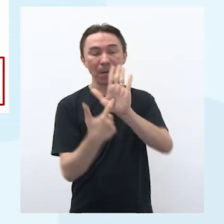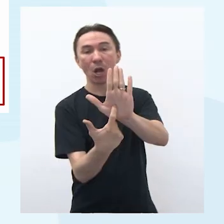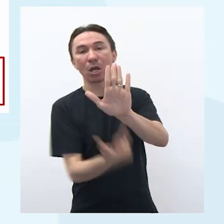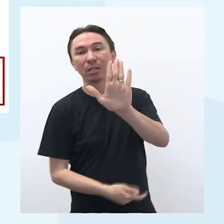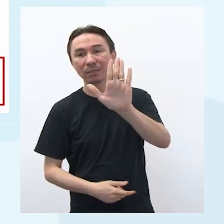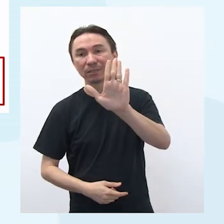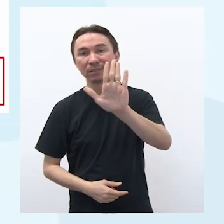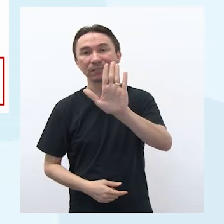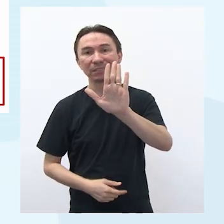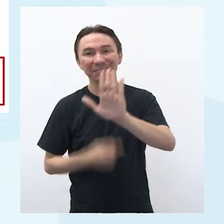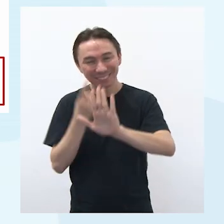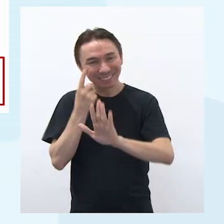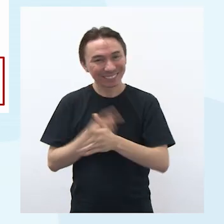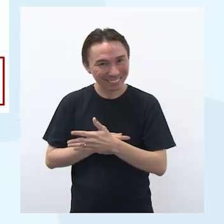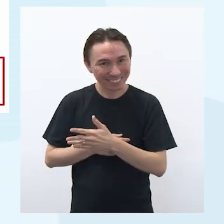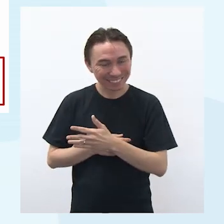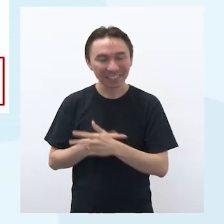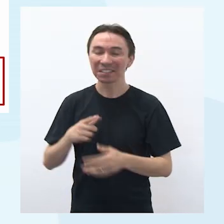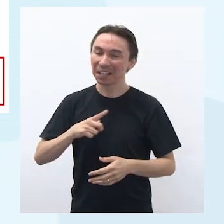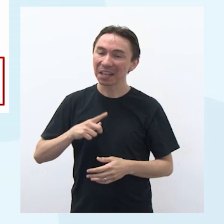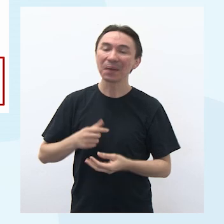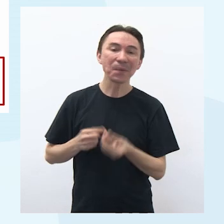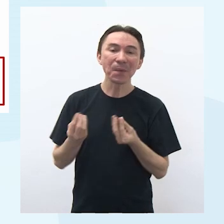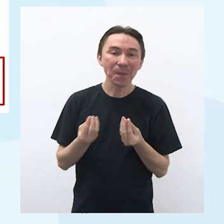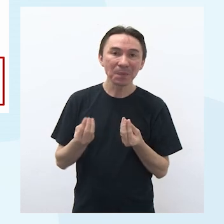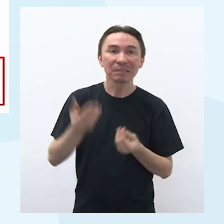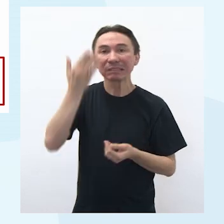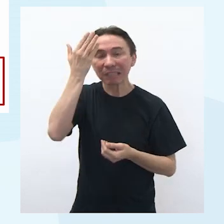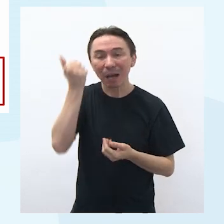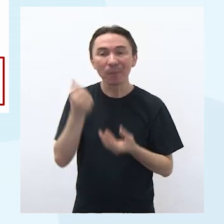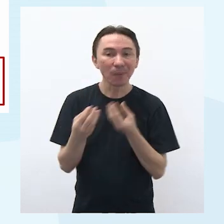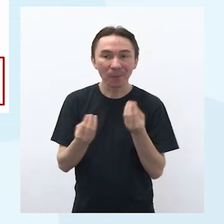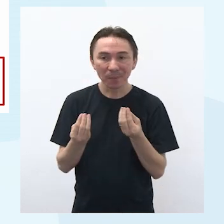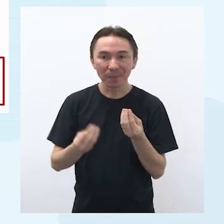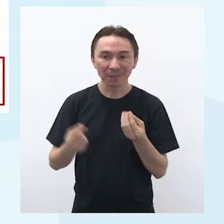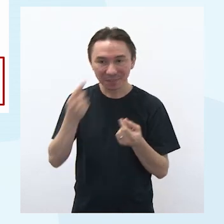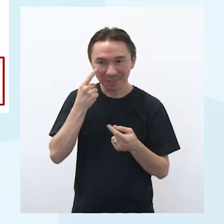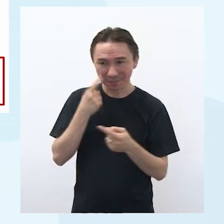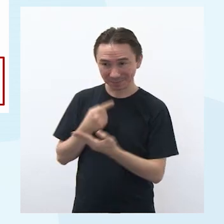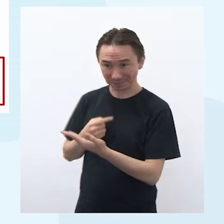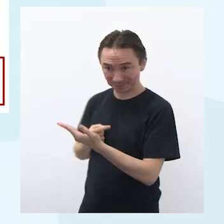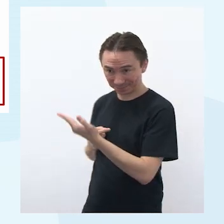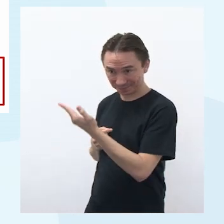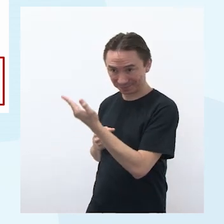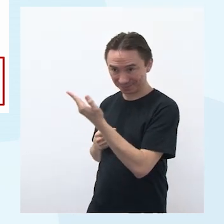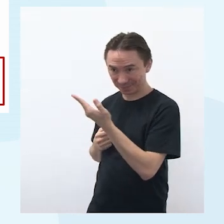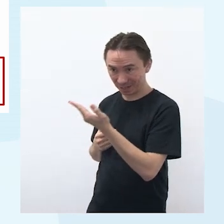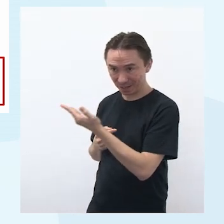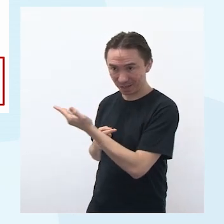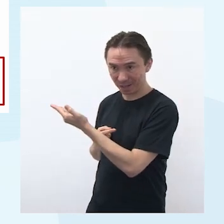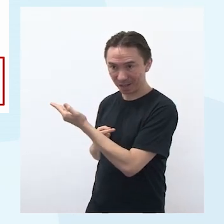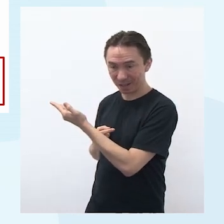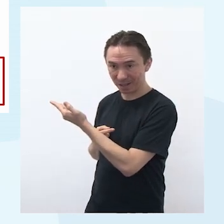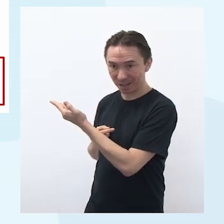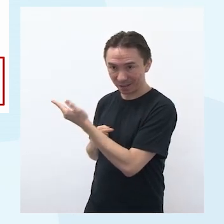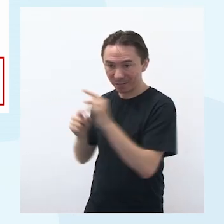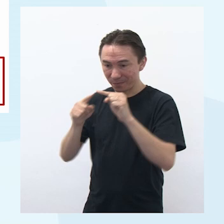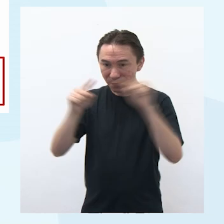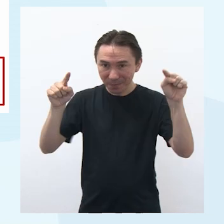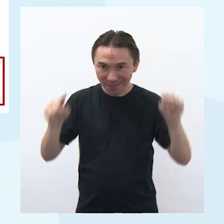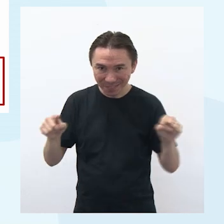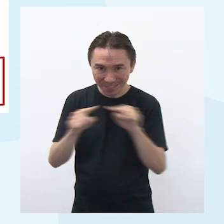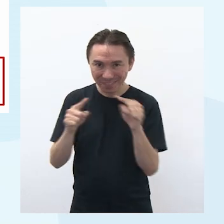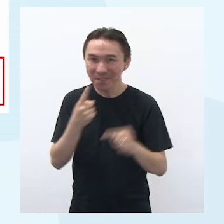olham lá na atividade e ela traz, nesse quadradinho vermelho aqui, então, ela traz a